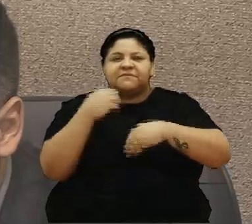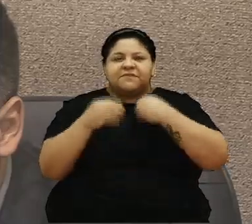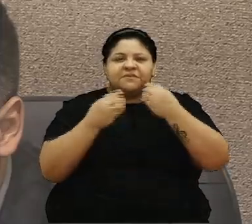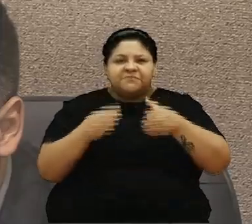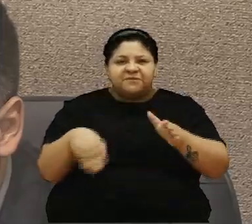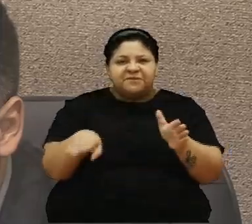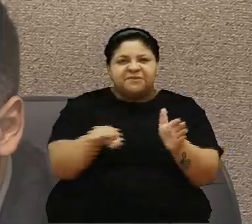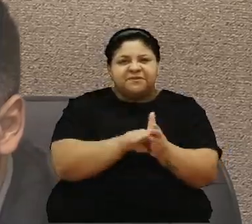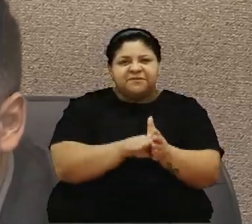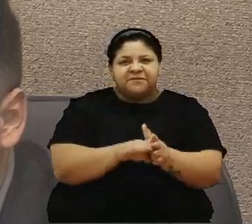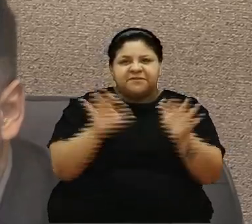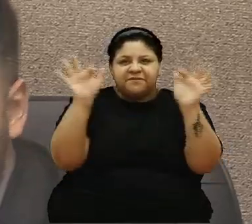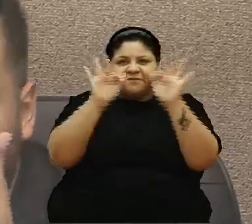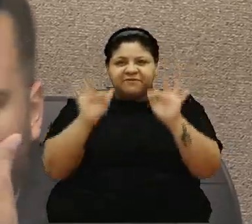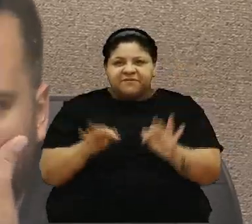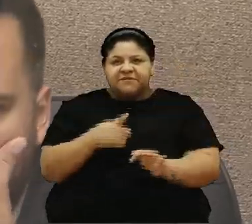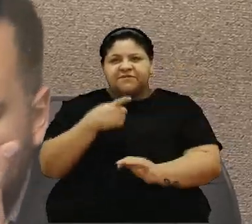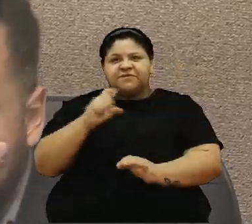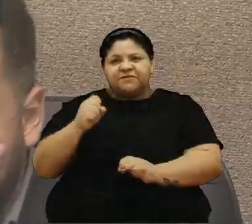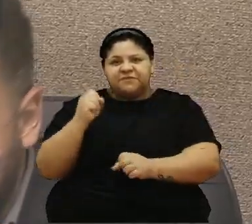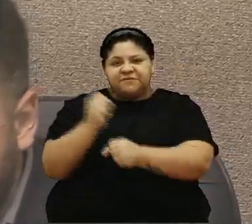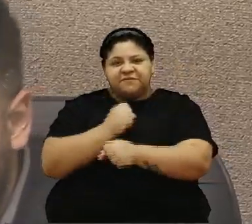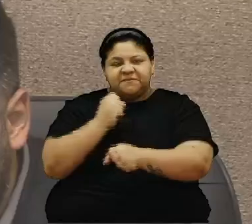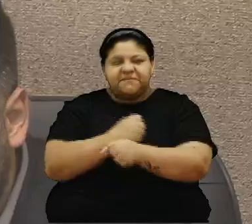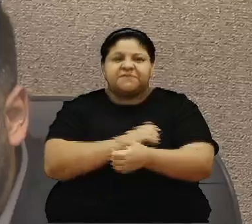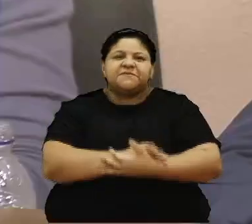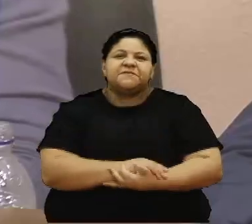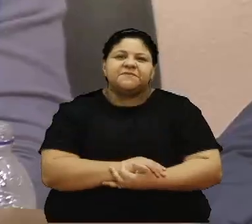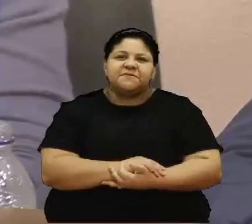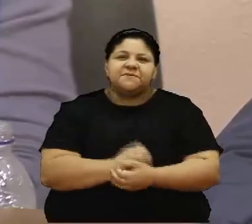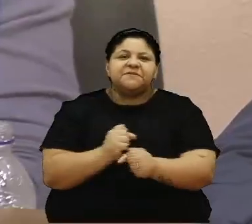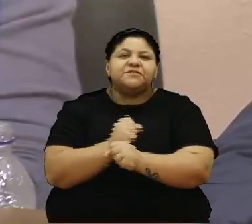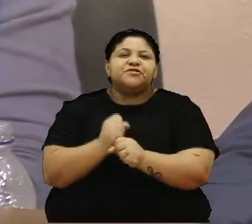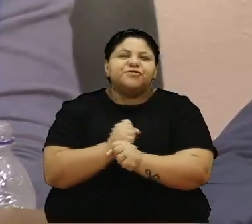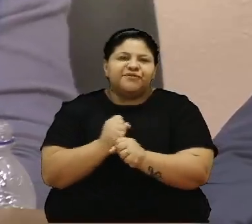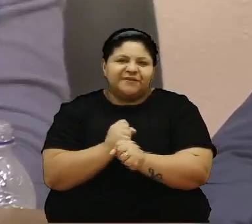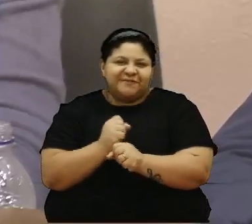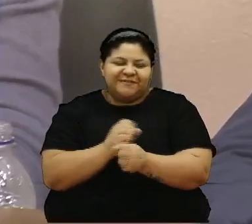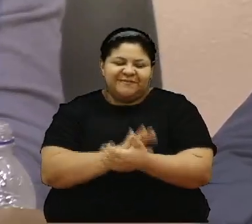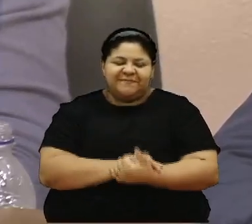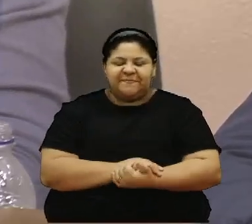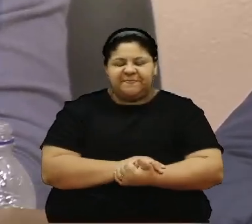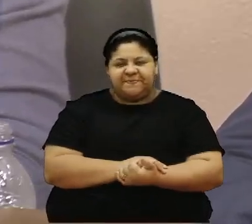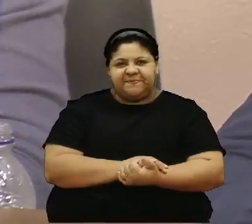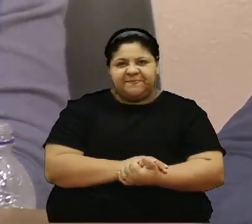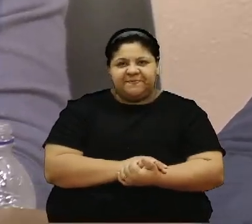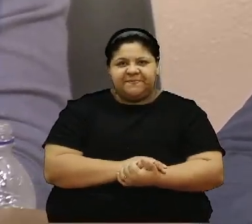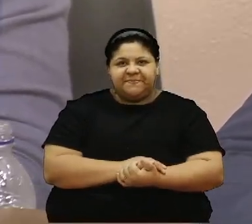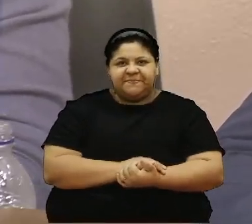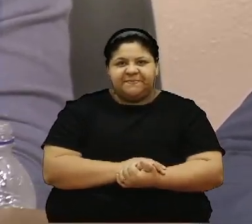lá. Feliz 18 anos. Obrigado, vereadora Marisol.